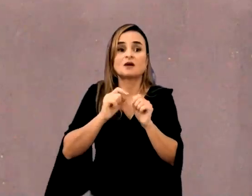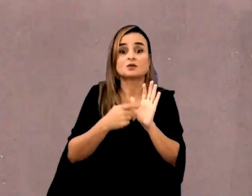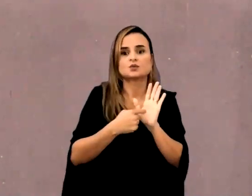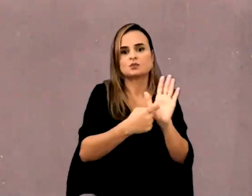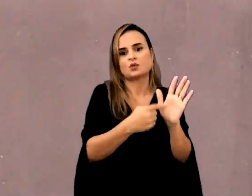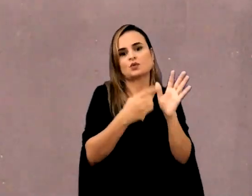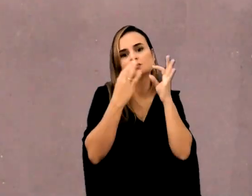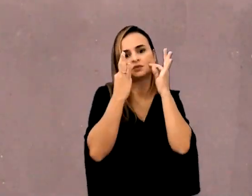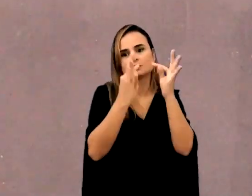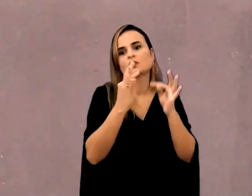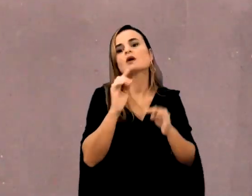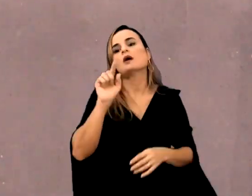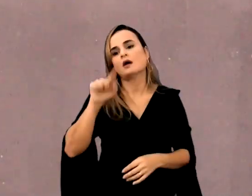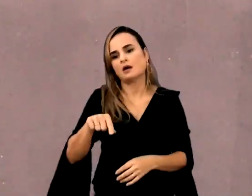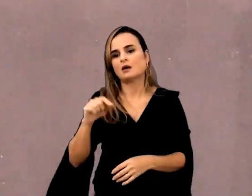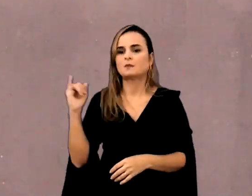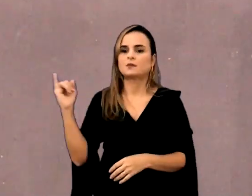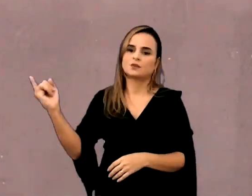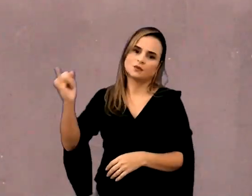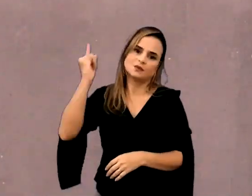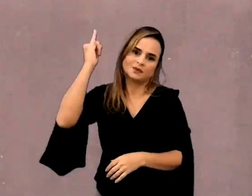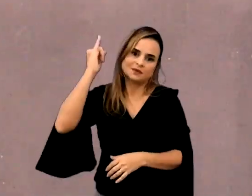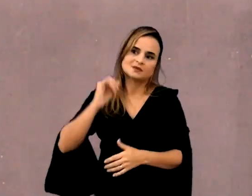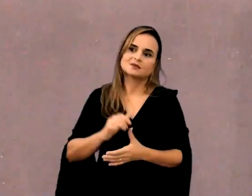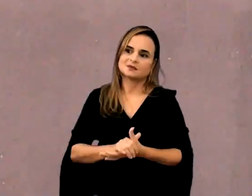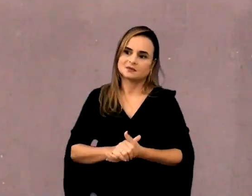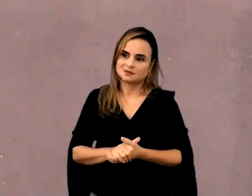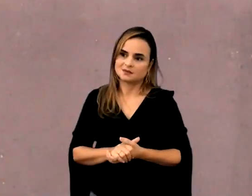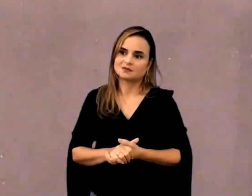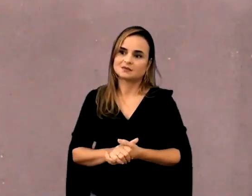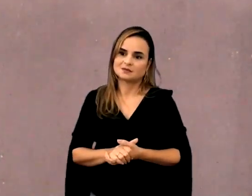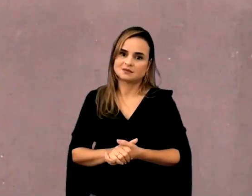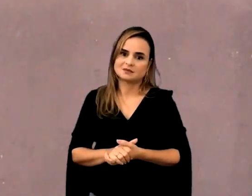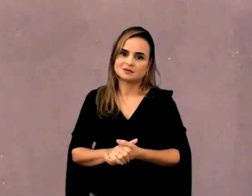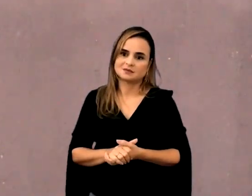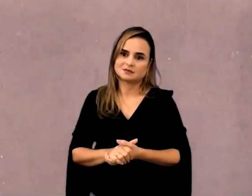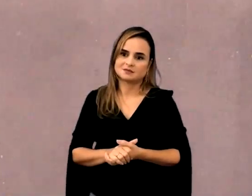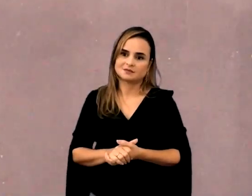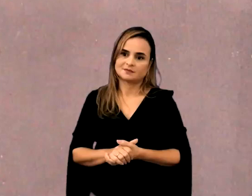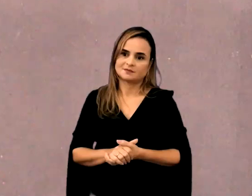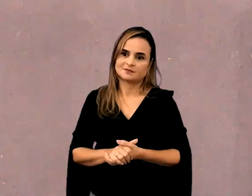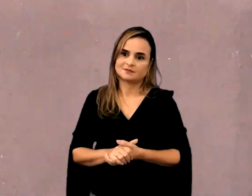vê isso. Então Deus só vai se voltar para nós